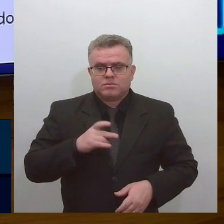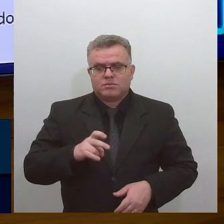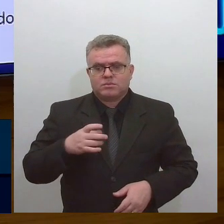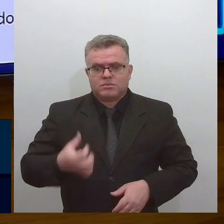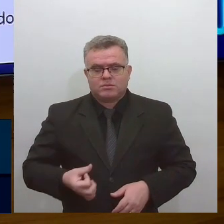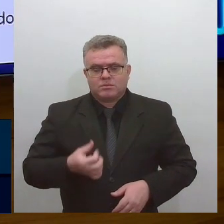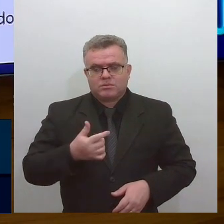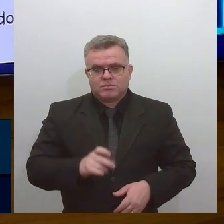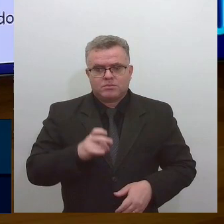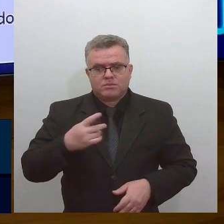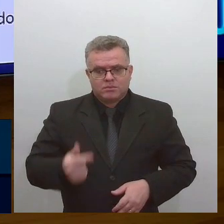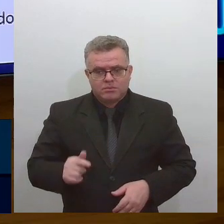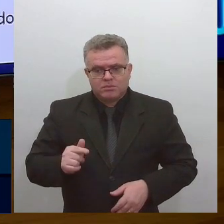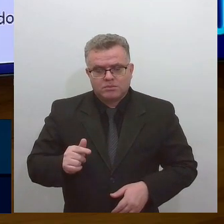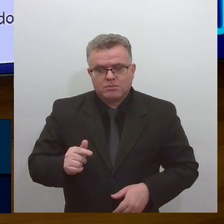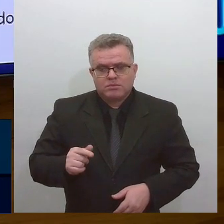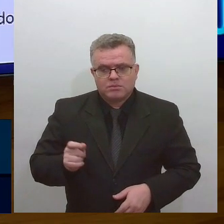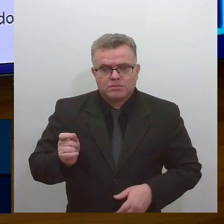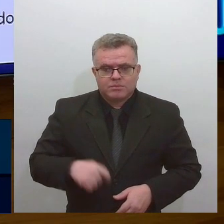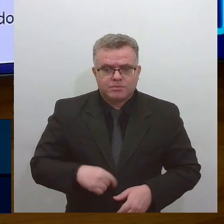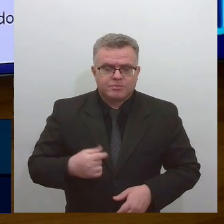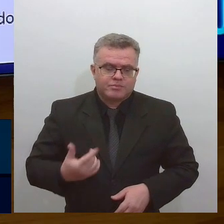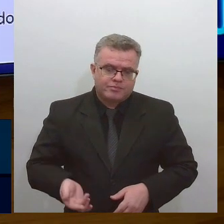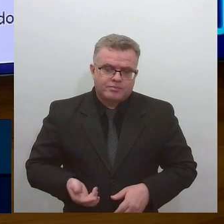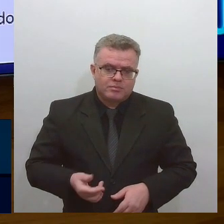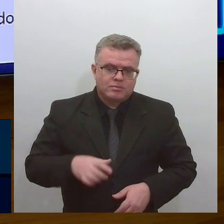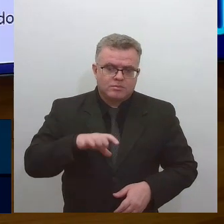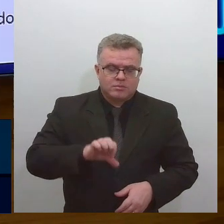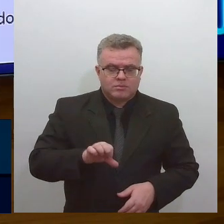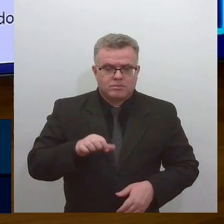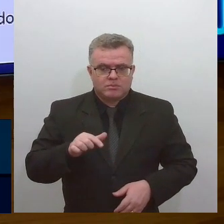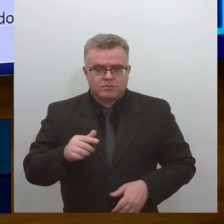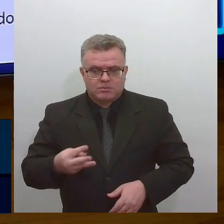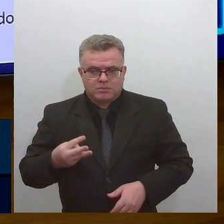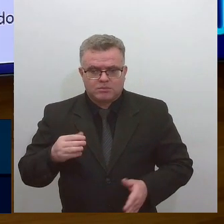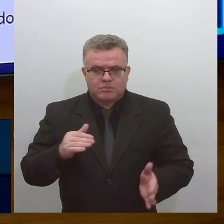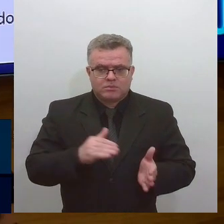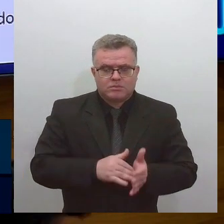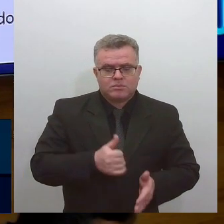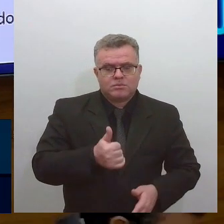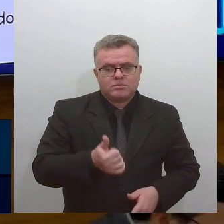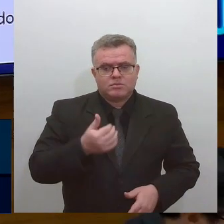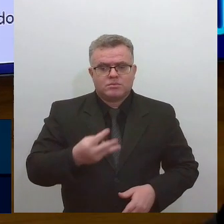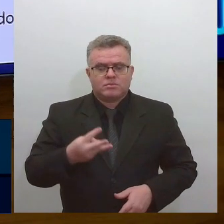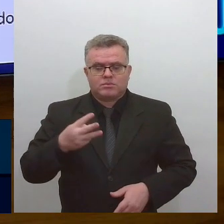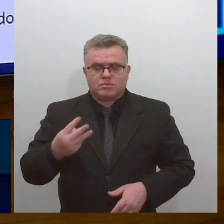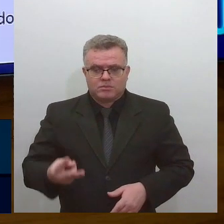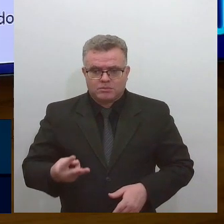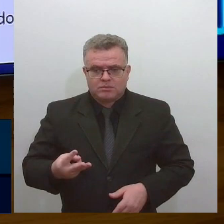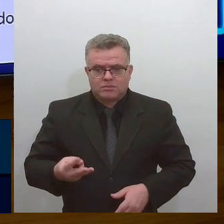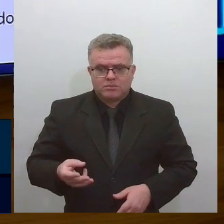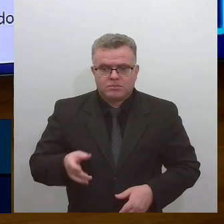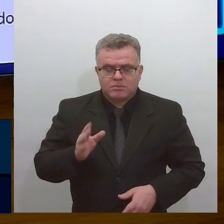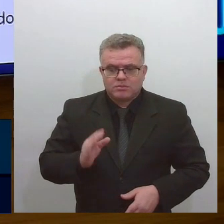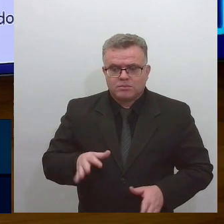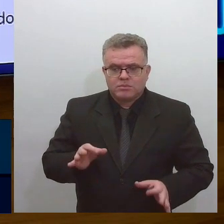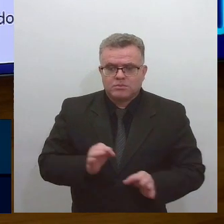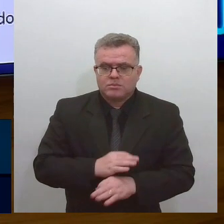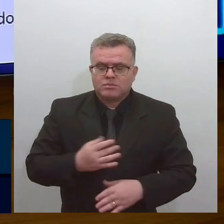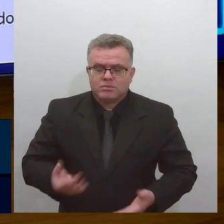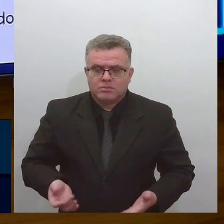93 ao 153 nós estamos num projeto de restauração denit espera o ano que